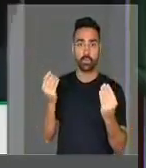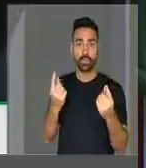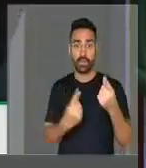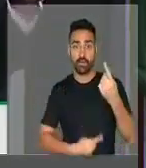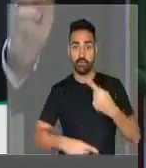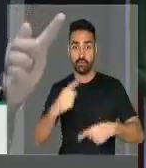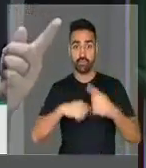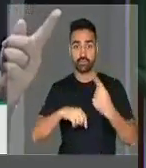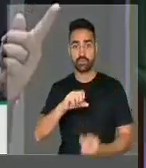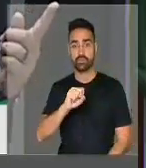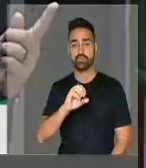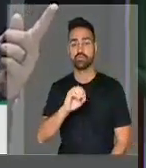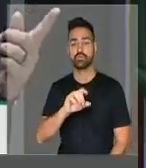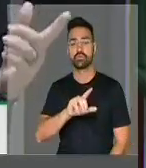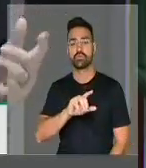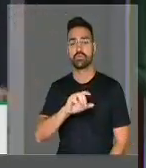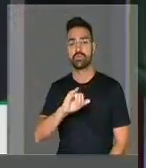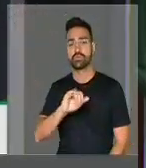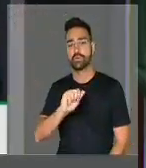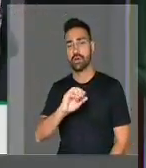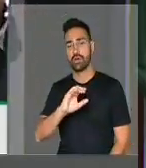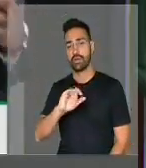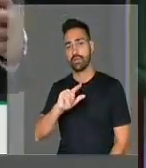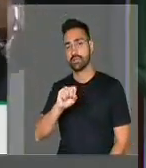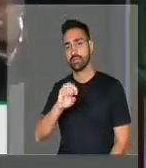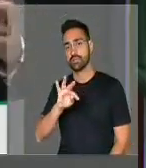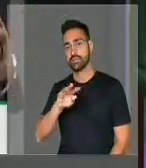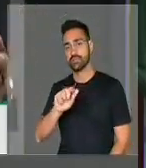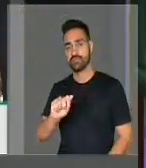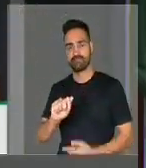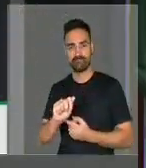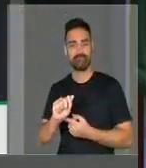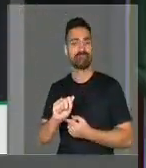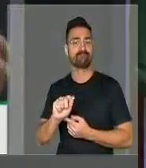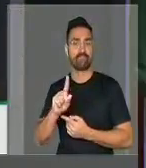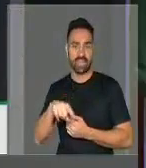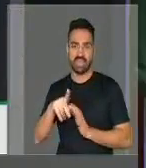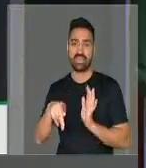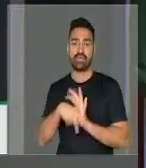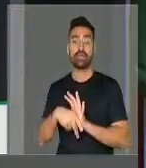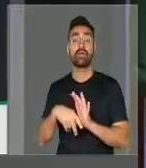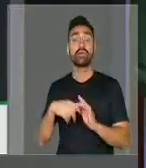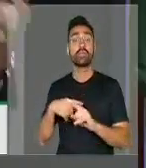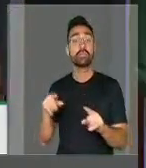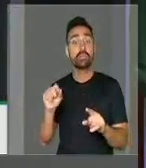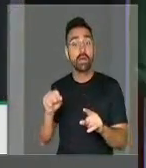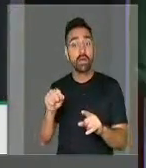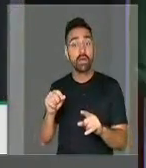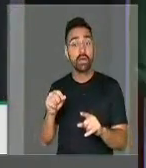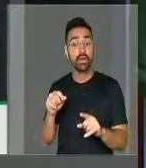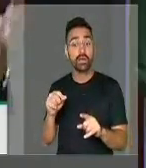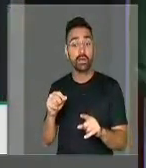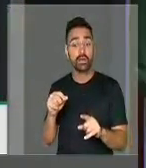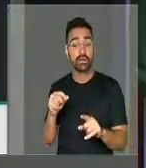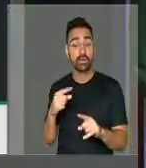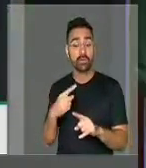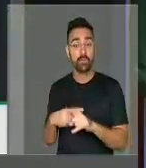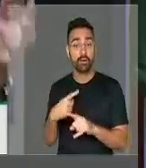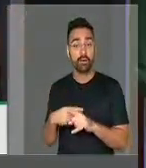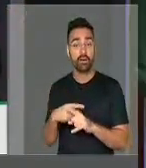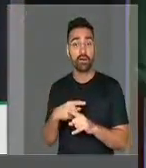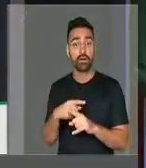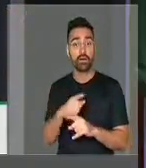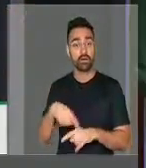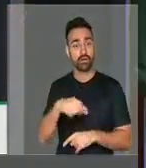Socialista é inexorável. A Revolução Socialista deriva da agudização